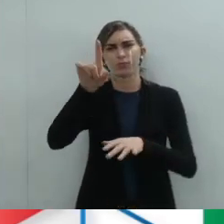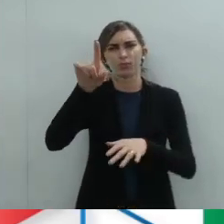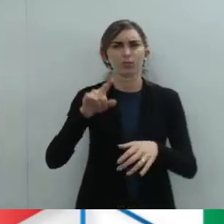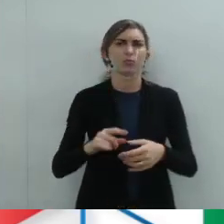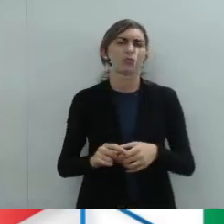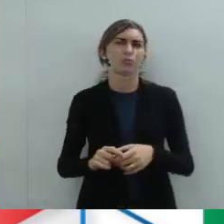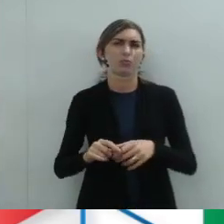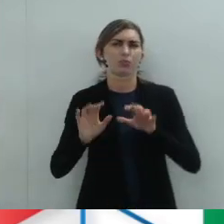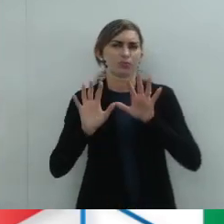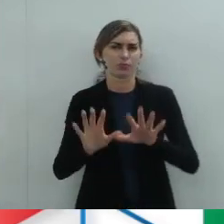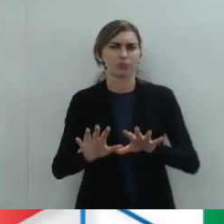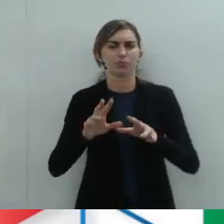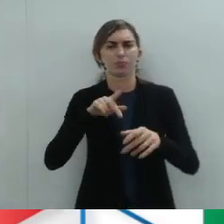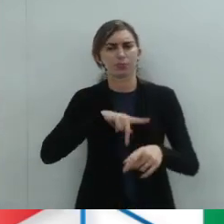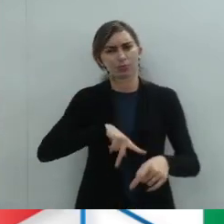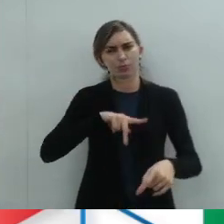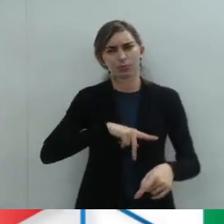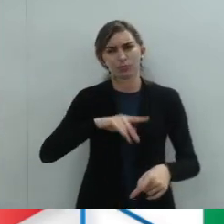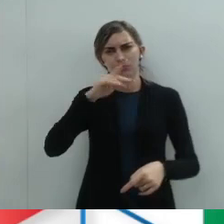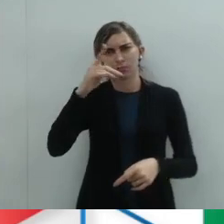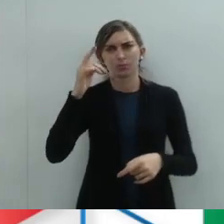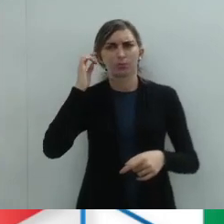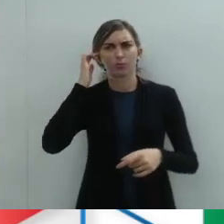detido pelos portugueses.